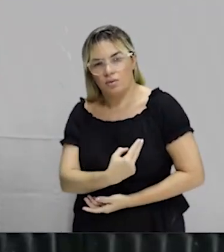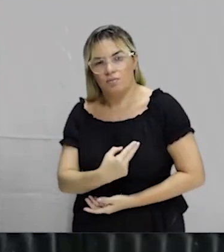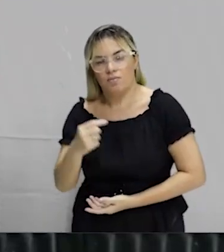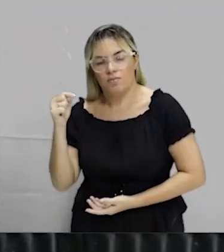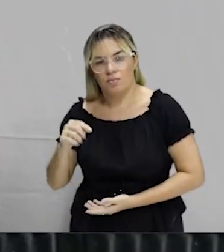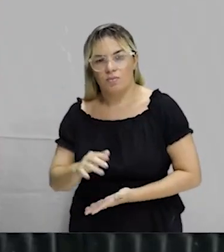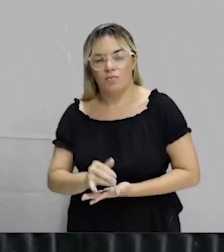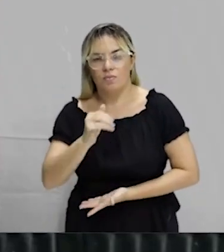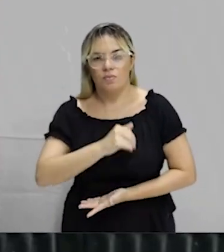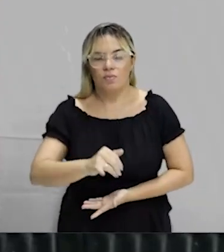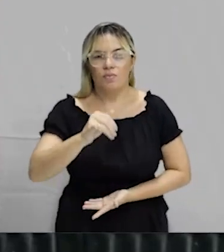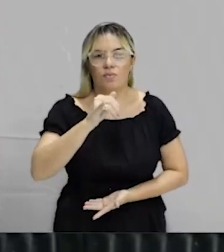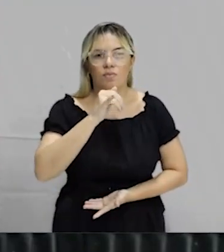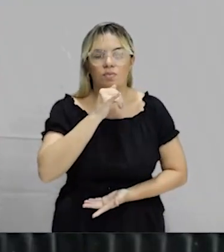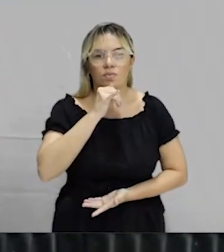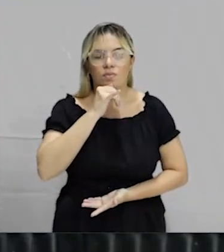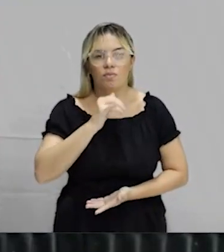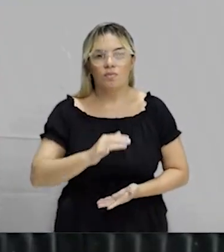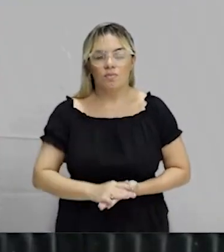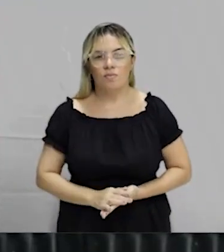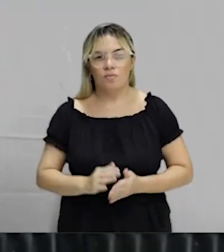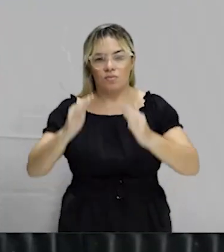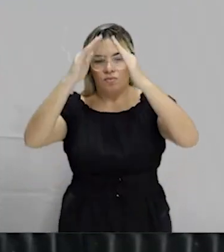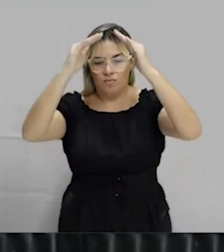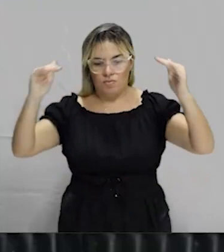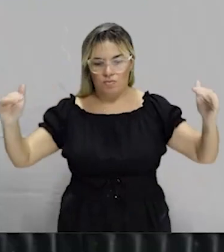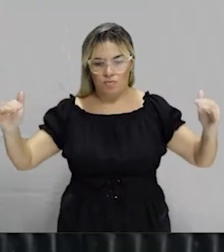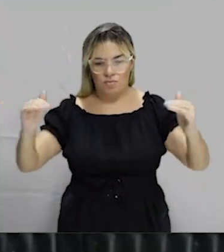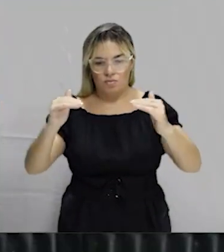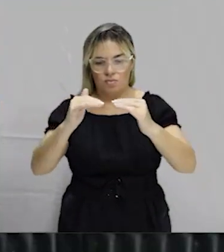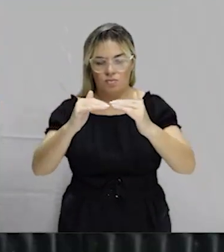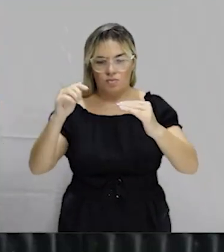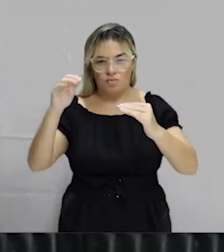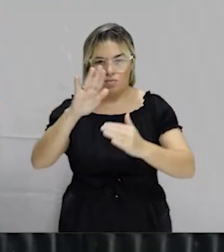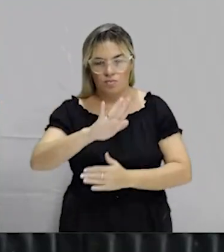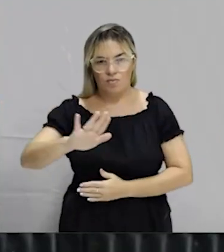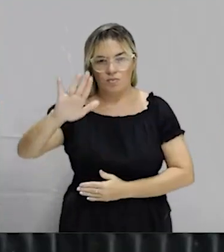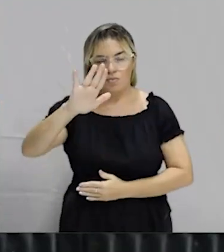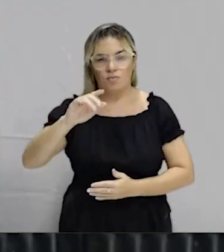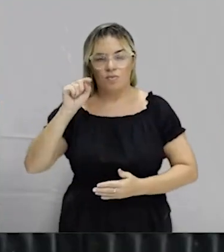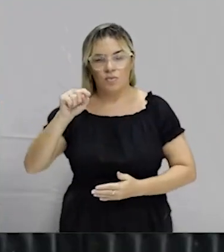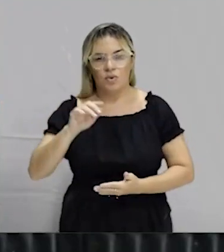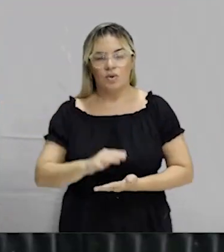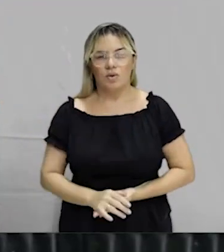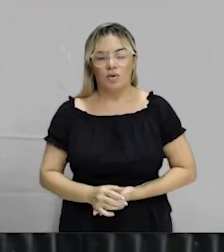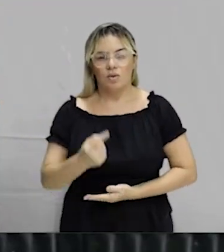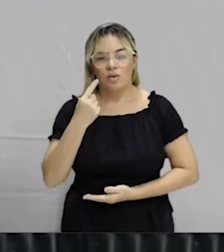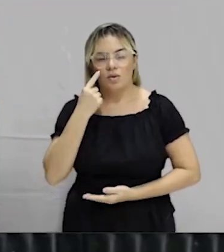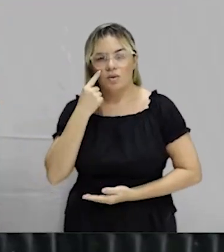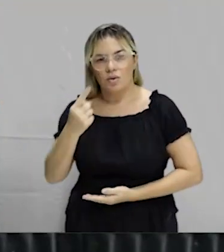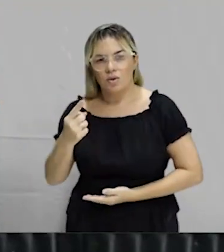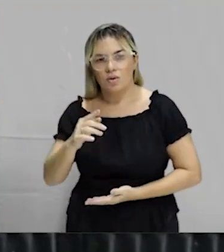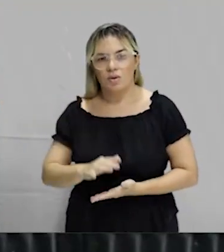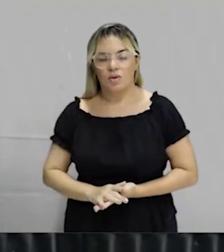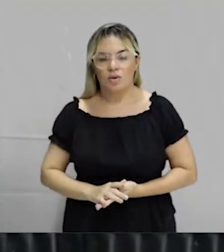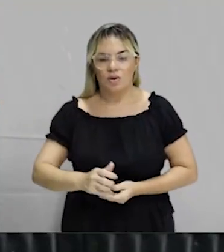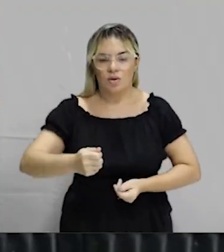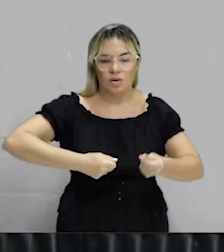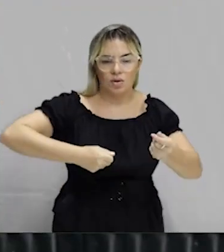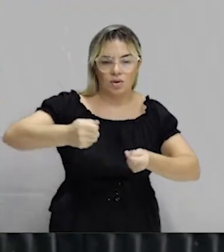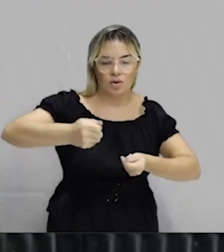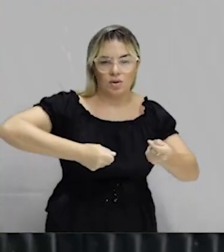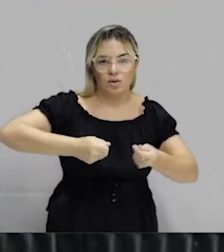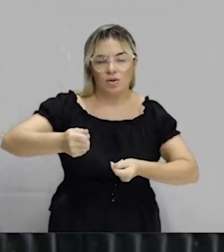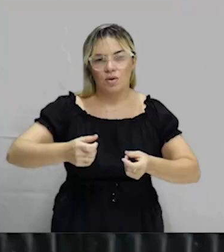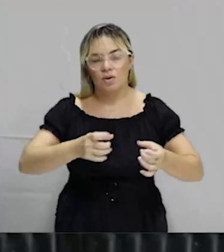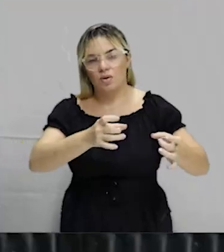colocar, por exemplo, o corpo da pirâmide, no corpo da pirâmide nós vamos observar mercadores.